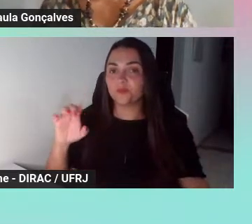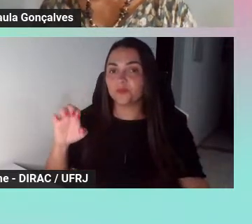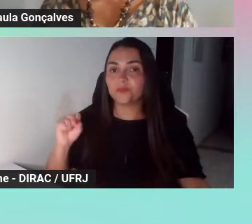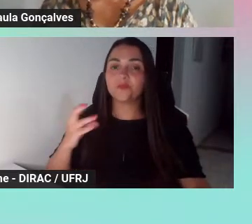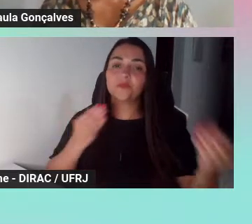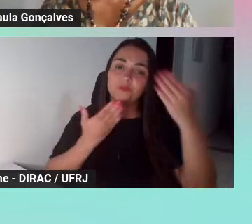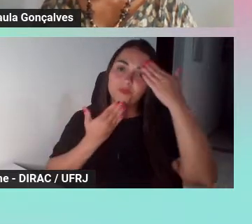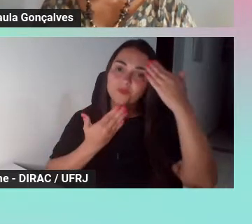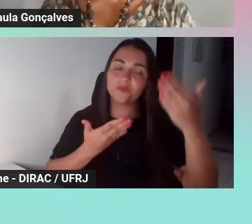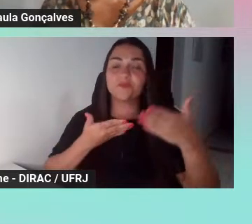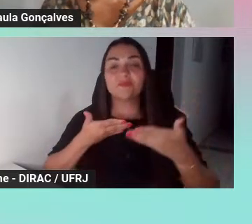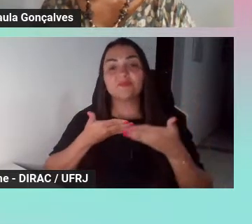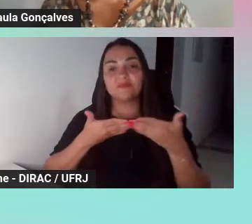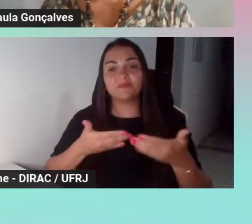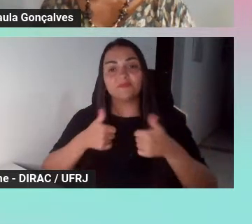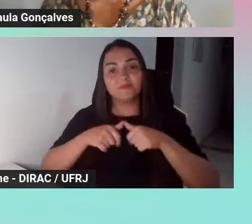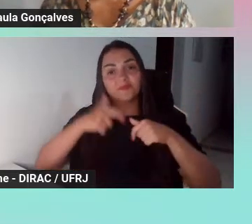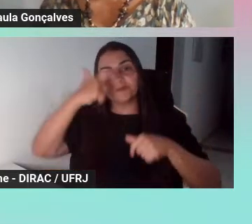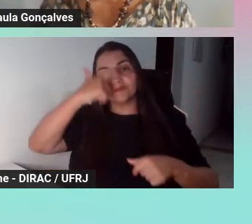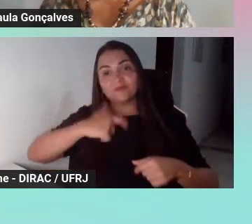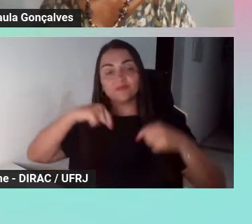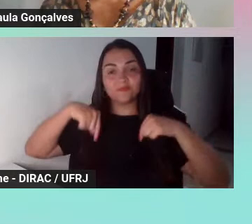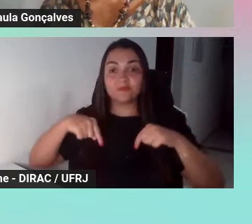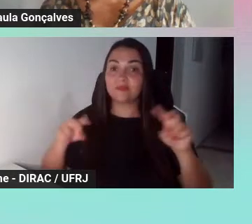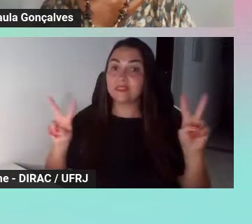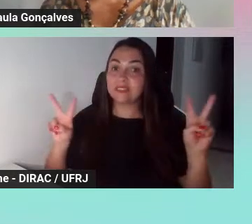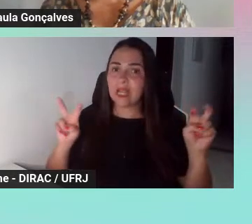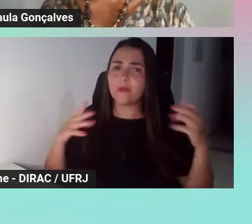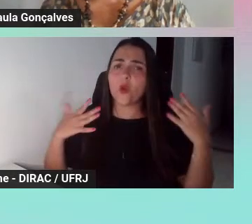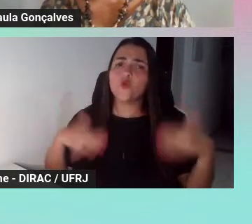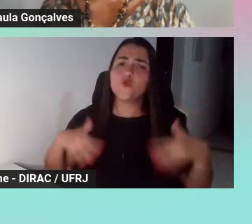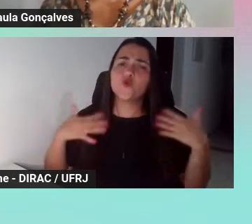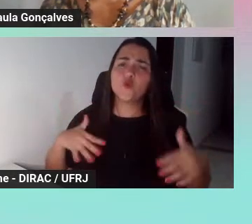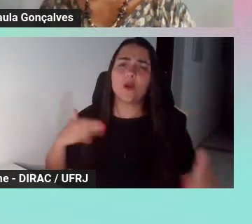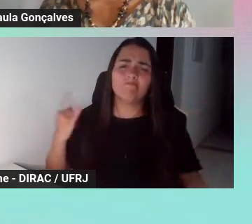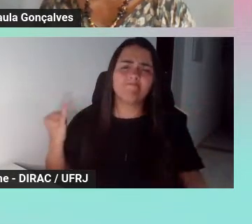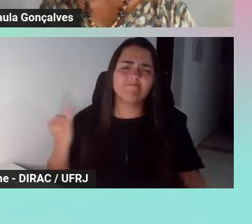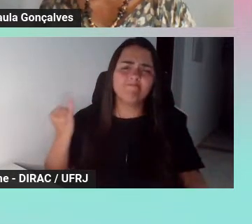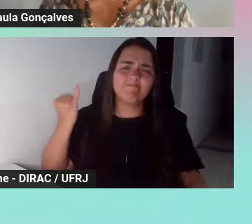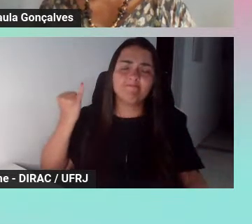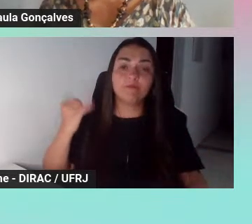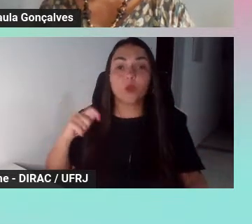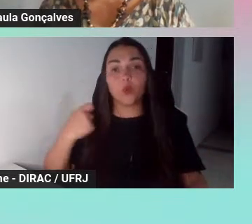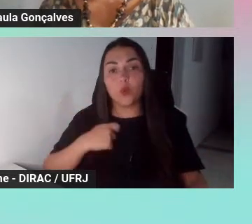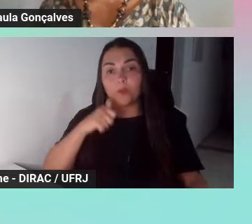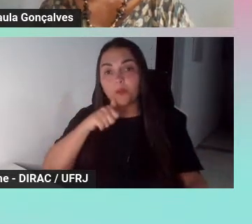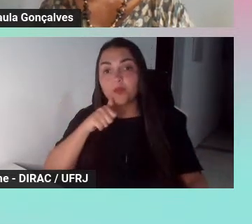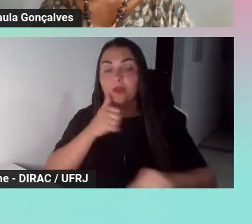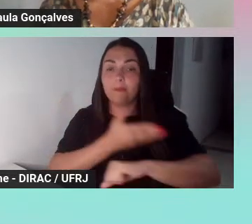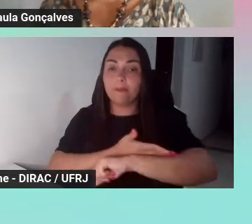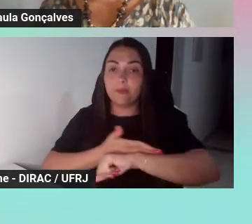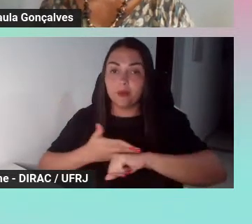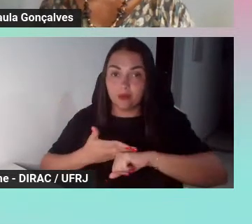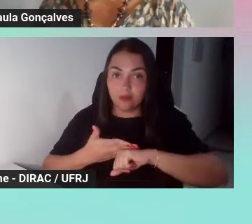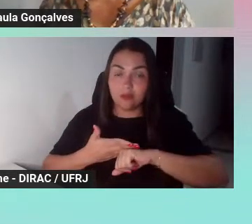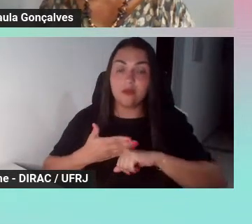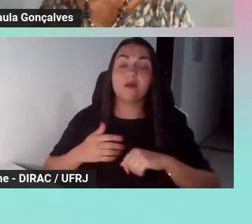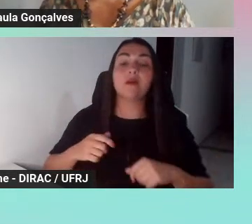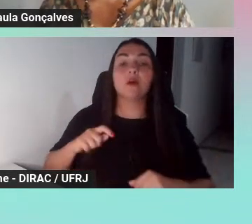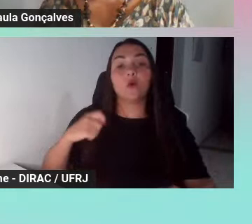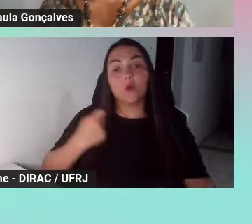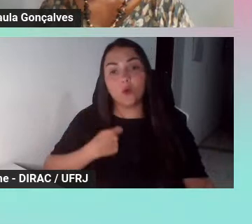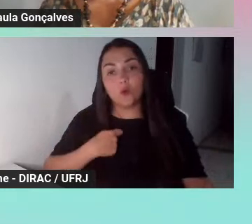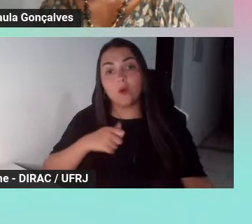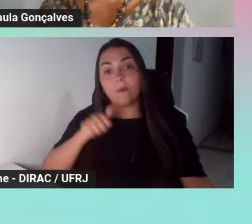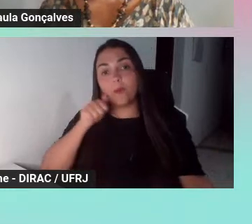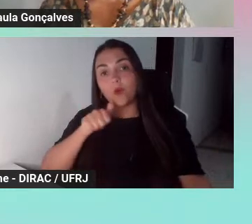aqui falando de um tema que me é muito caro. Eu sou branca, me identifico como mulher, já